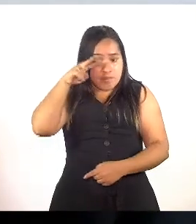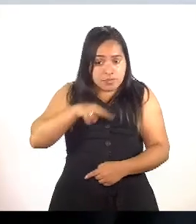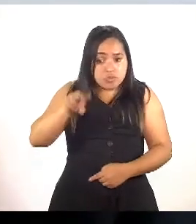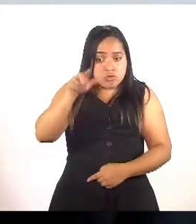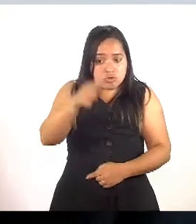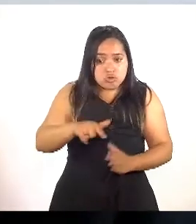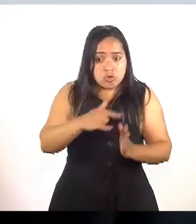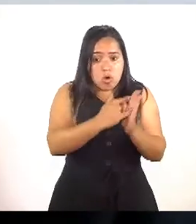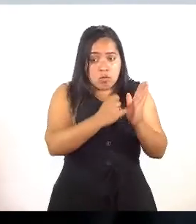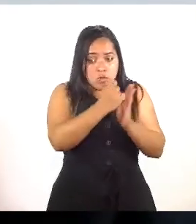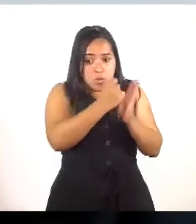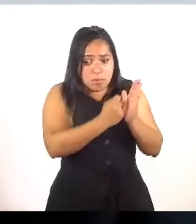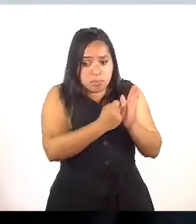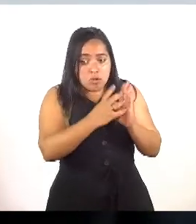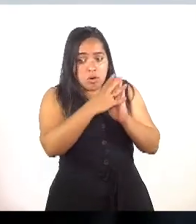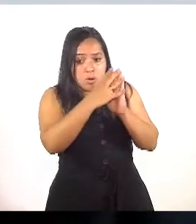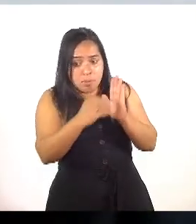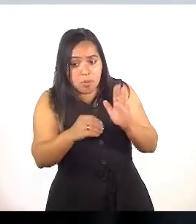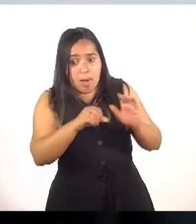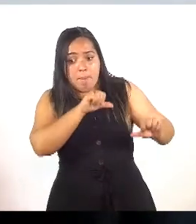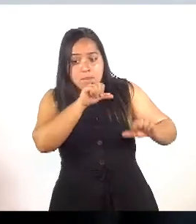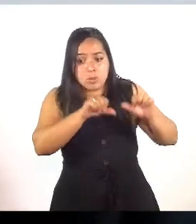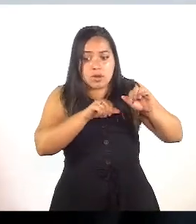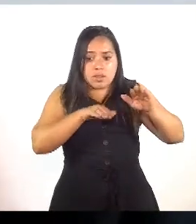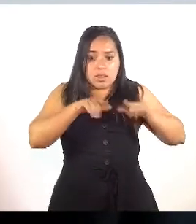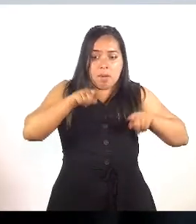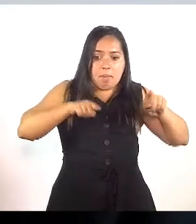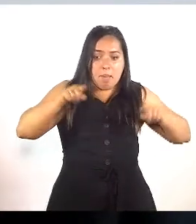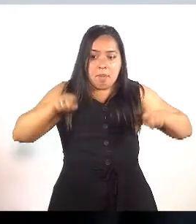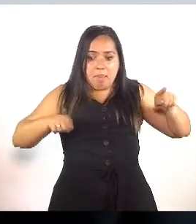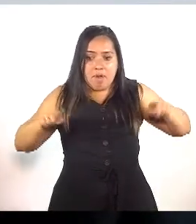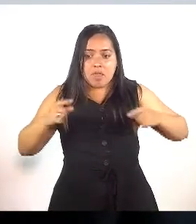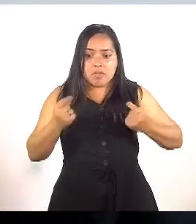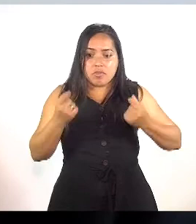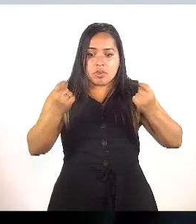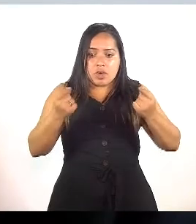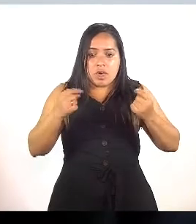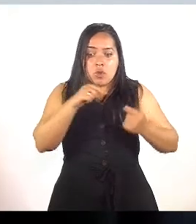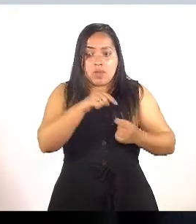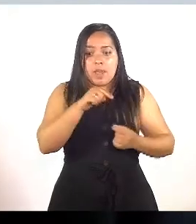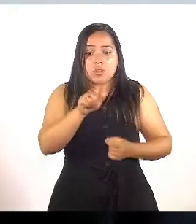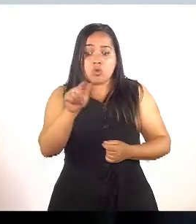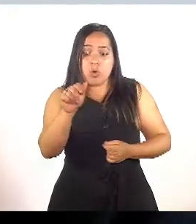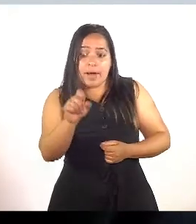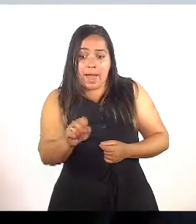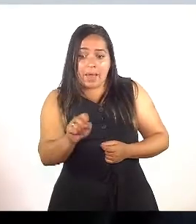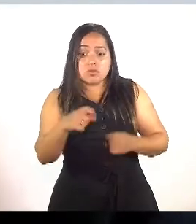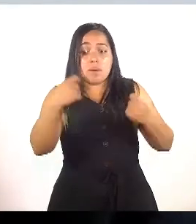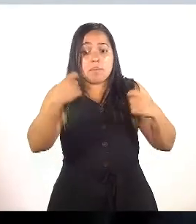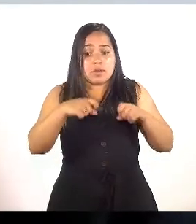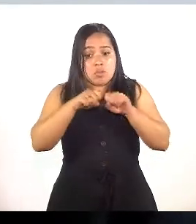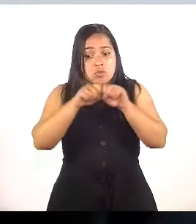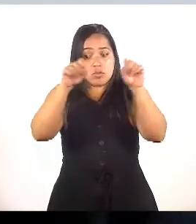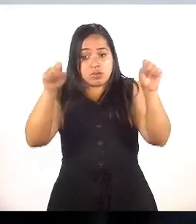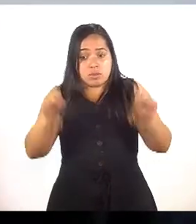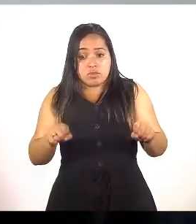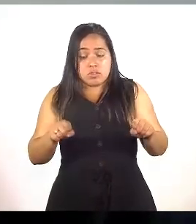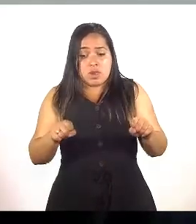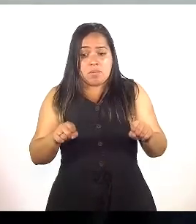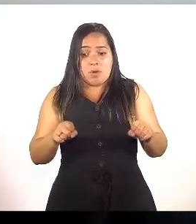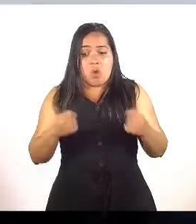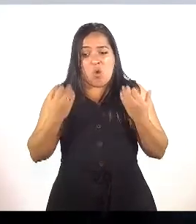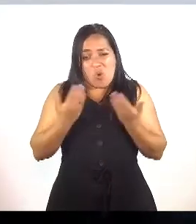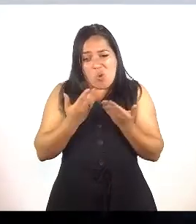com a sazonalidade, variação de preços do insumo principal, que é o gás. Então, tem que se ter um sistema... claro, hoje eu